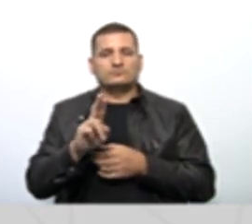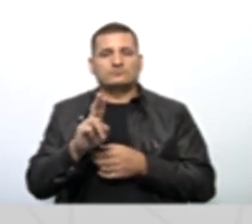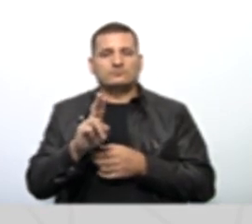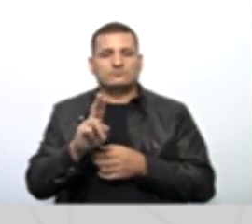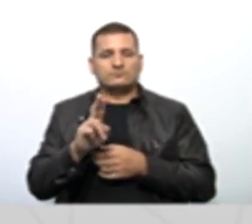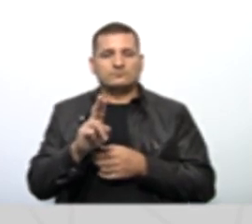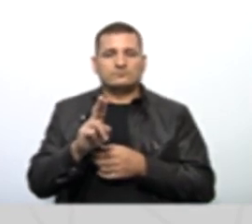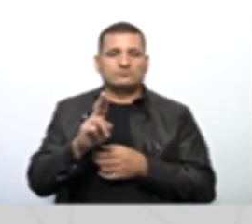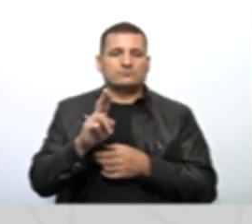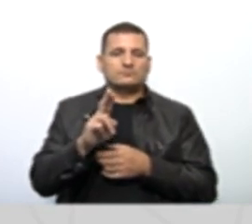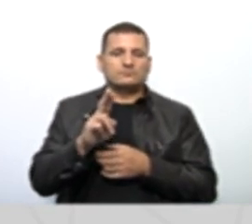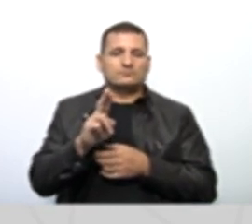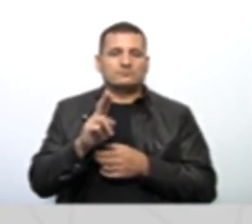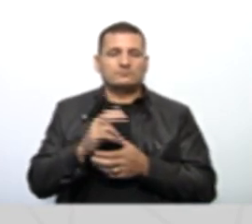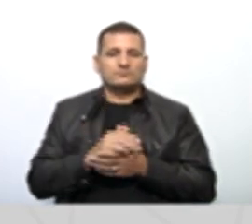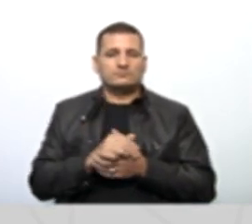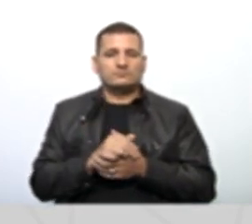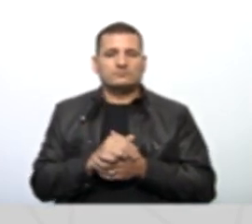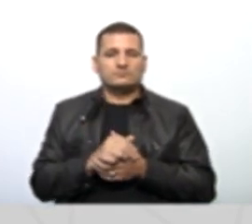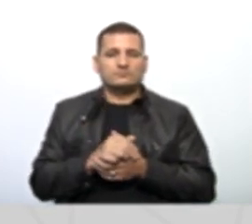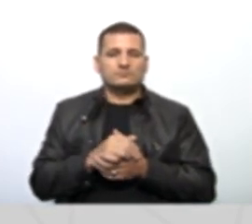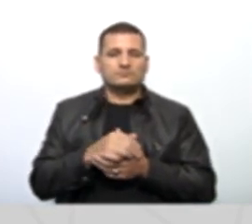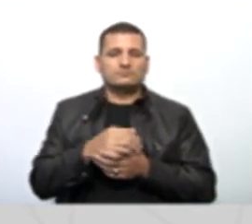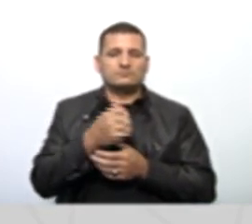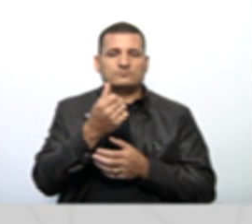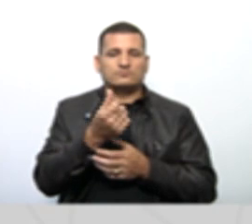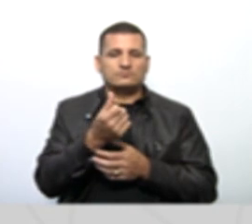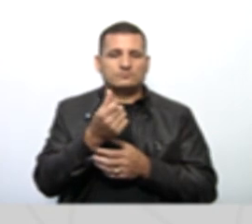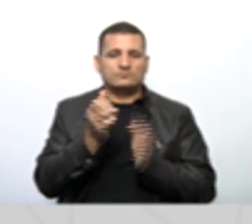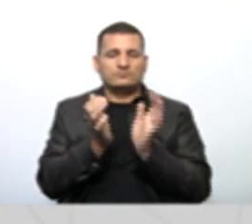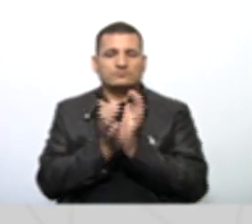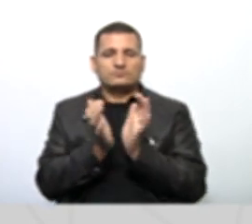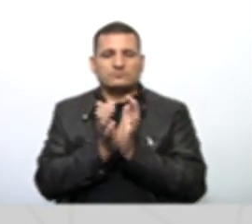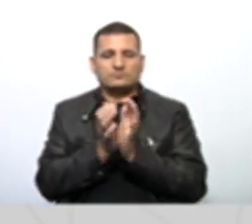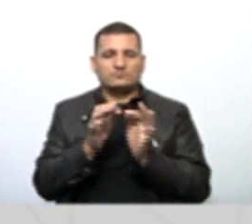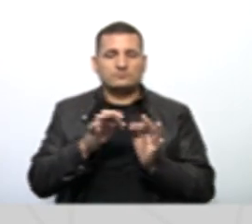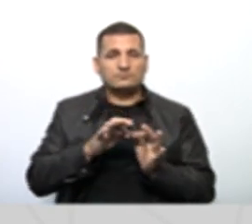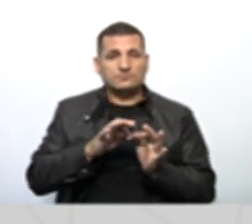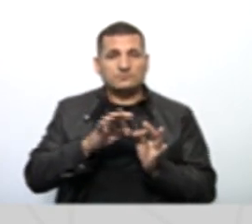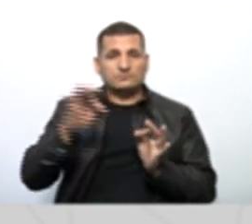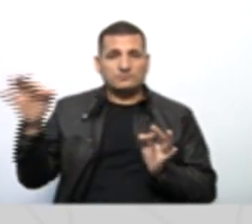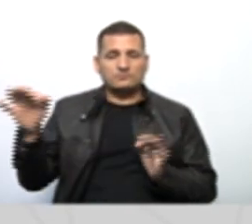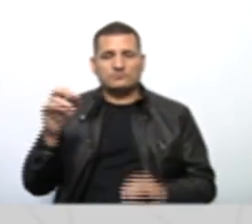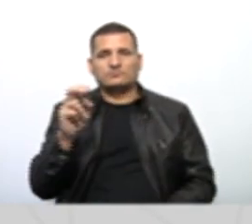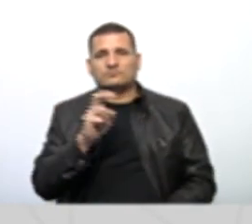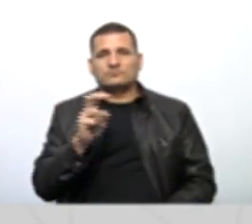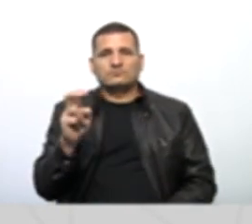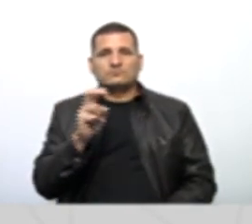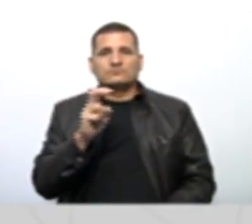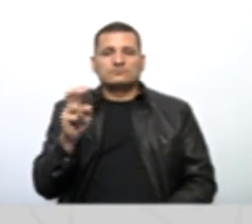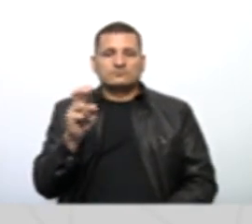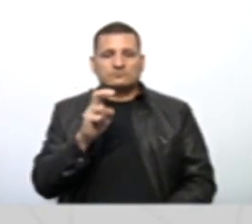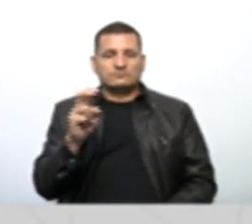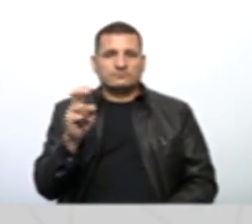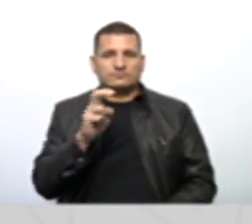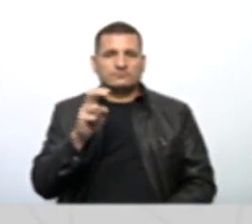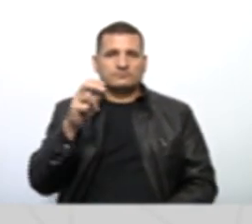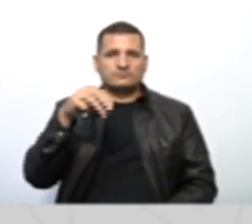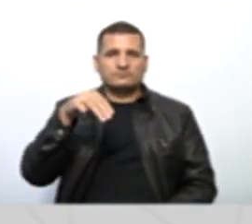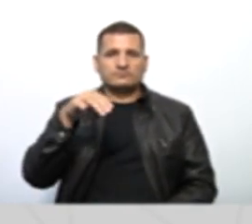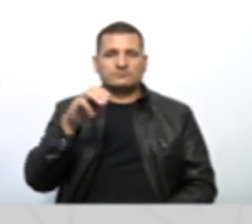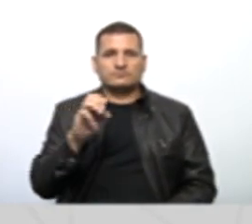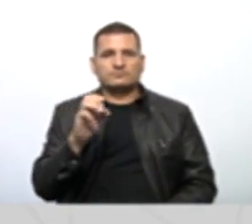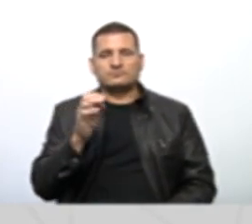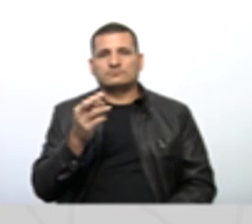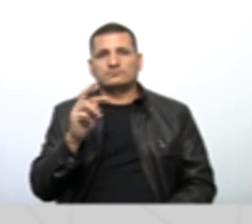utiliza na verdade a categoria seja o carro onde a distância máxima nesse caso quando você monta uma